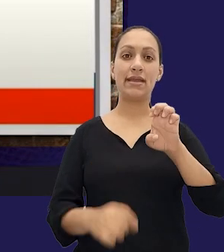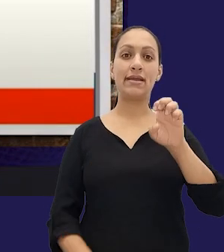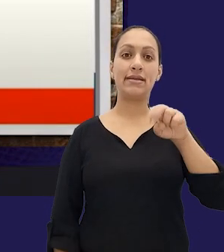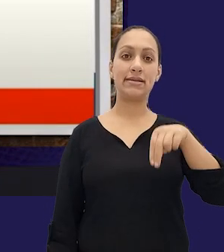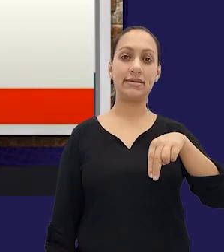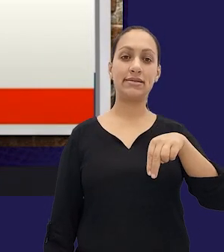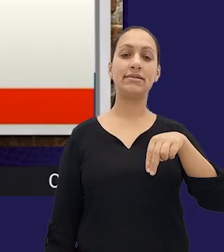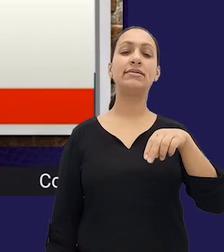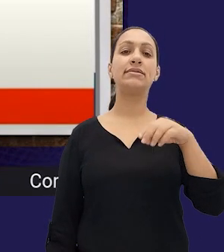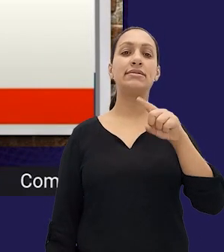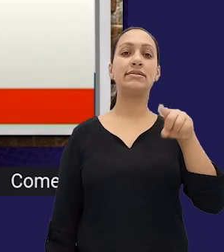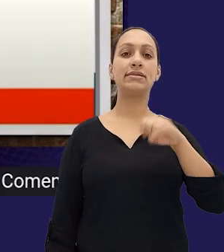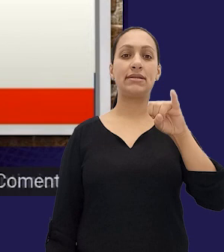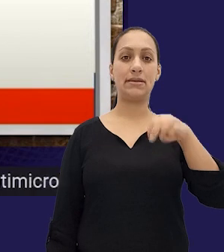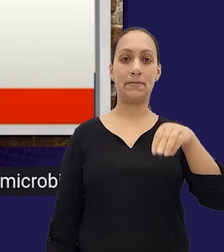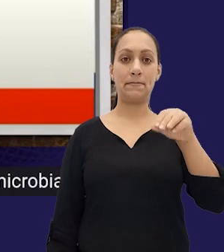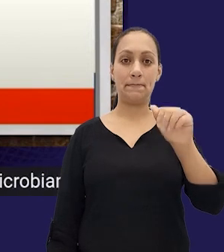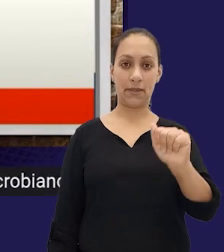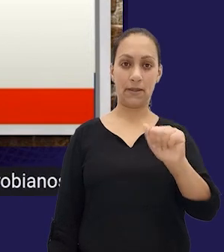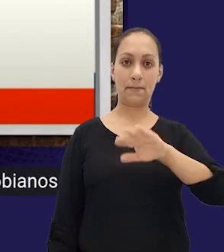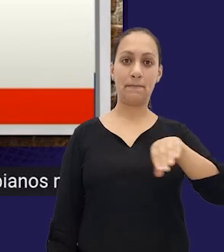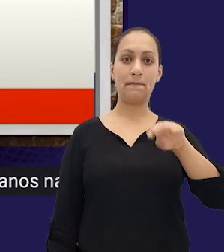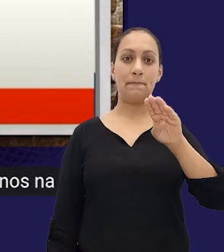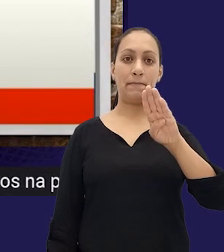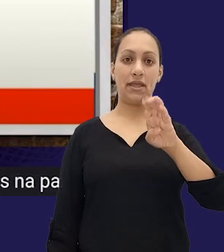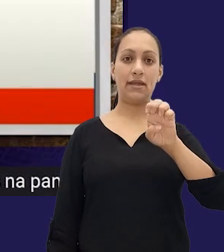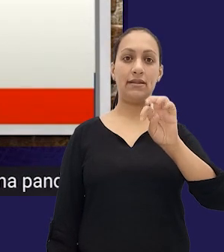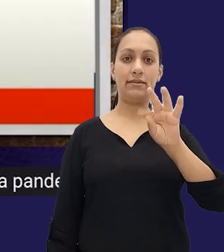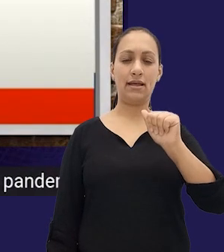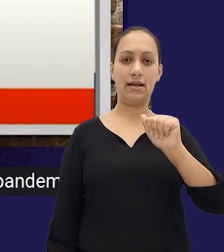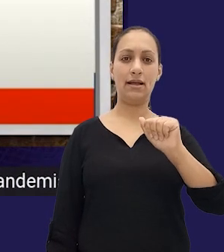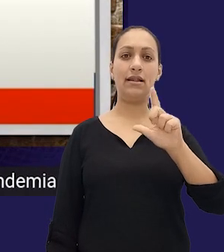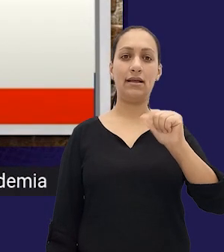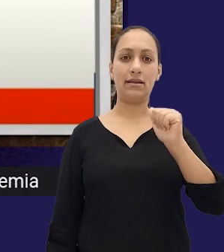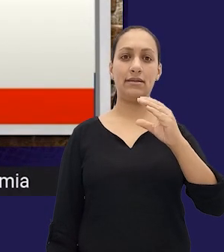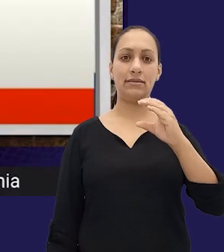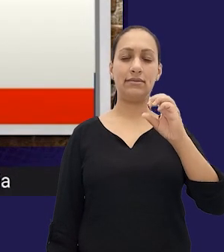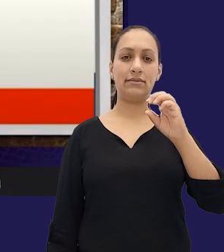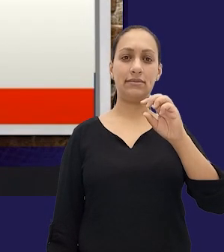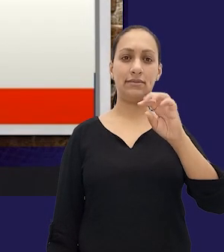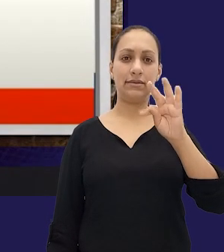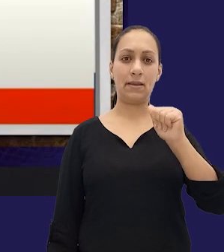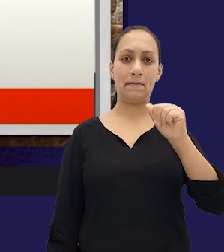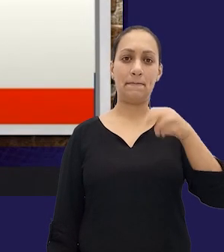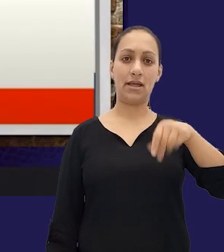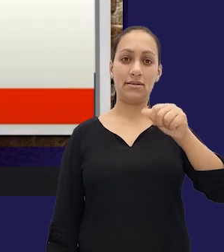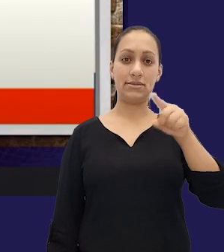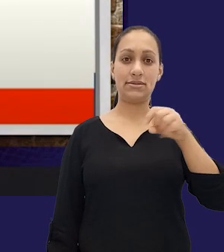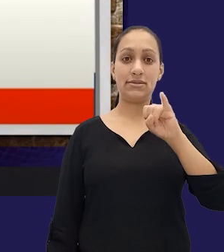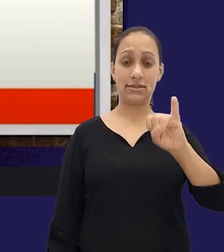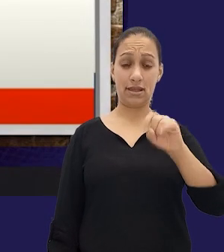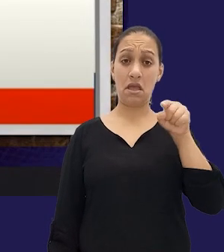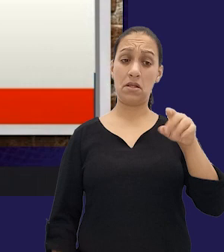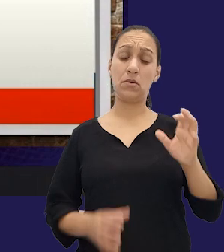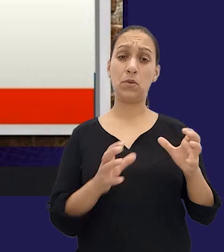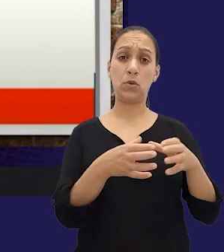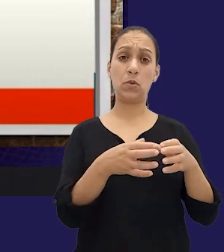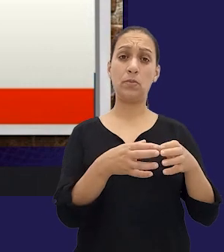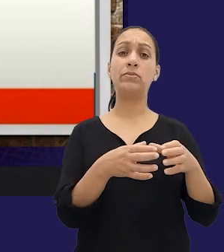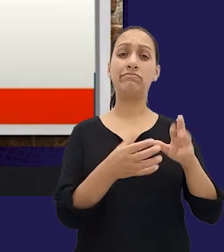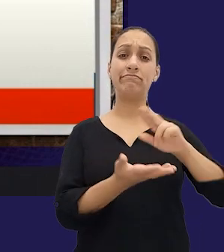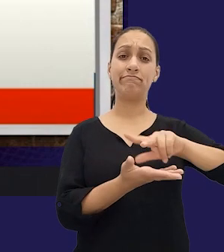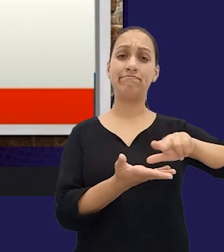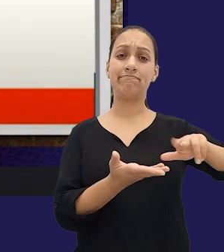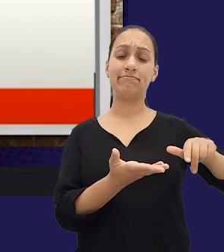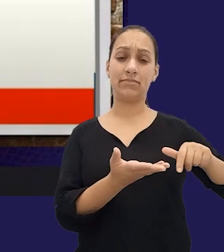enzimas beta-lactamases, tá? Essas enzimas beta-lactamases, elas são um grupo muito diversificado de enzimas,